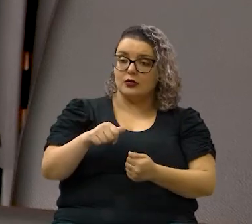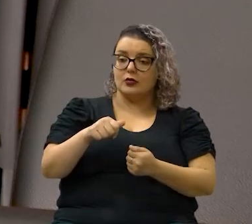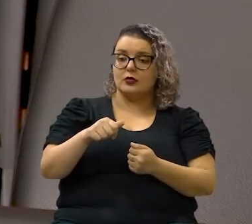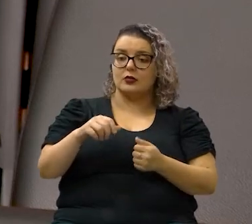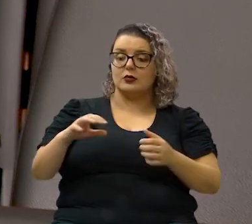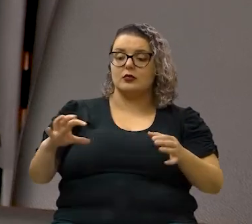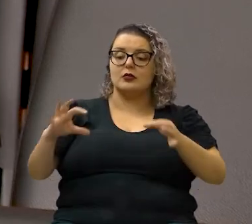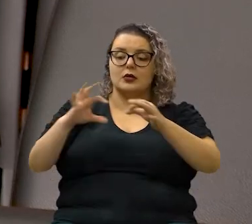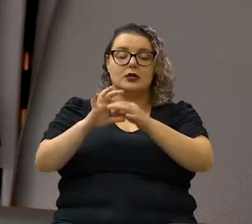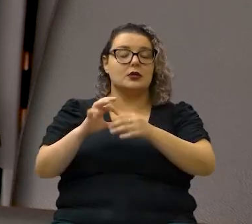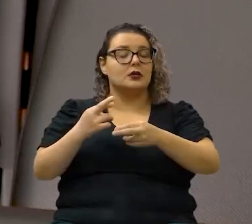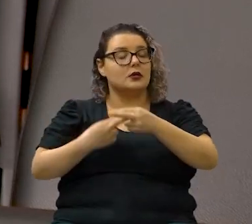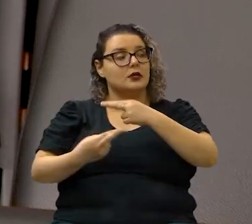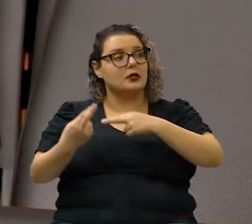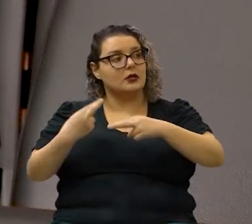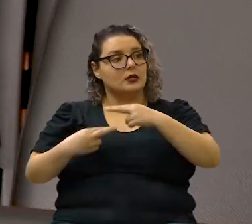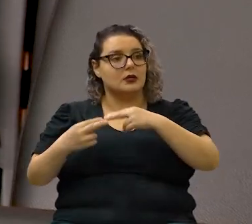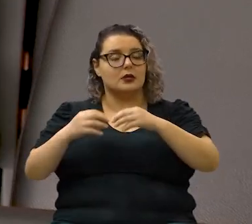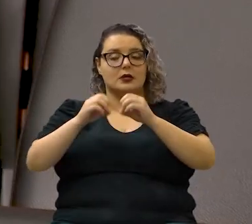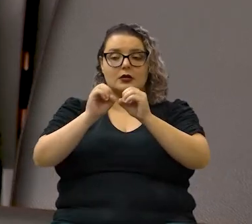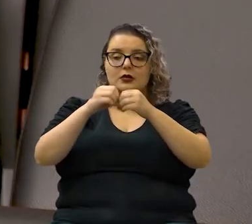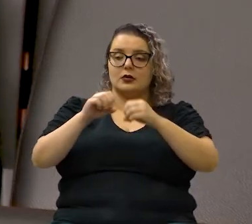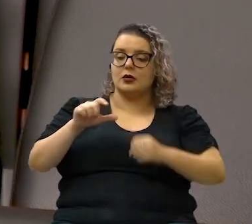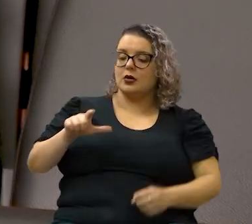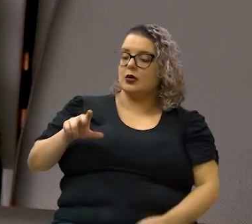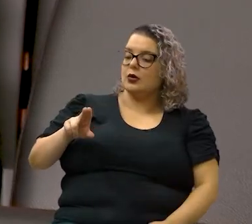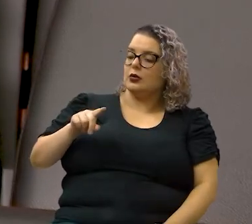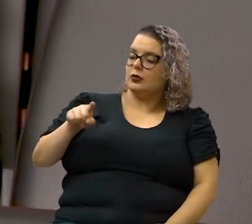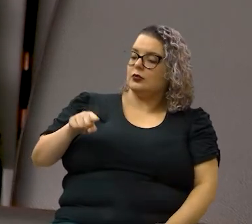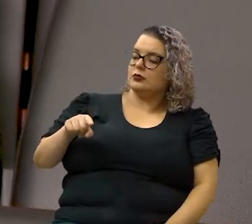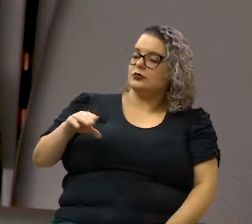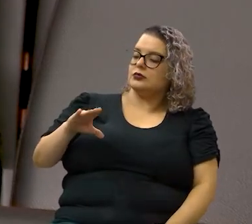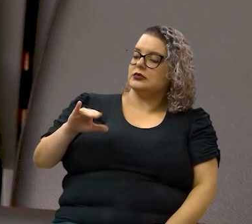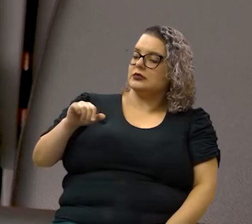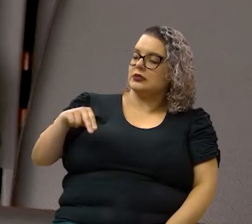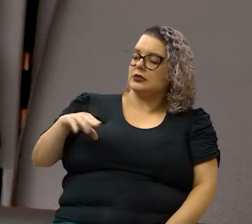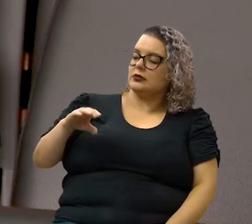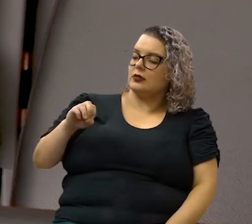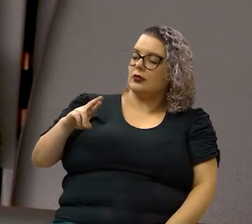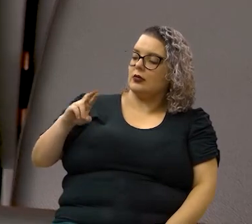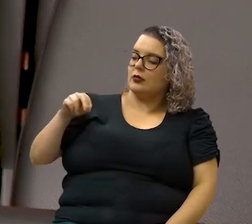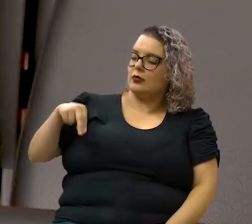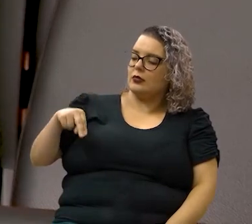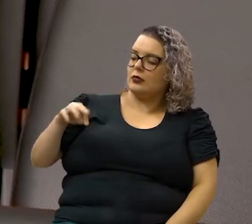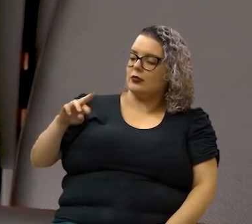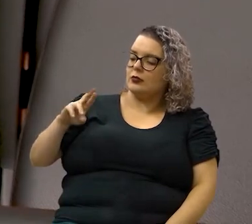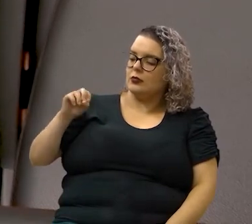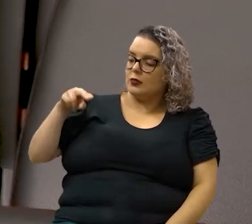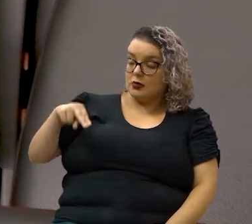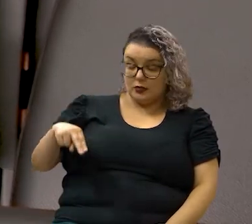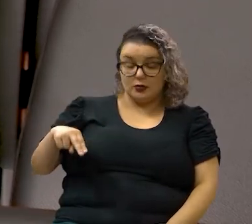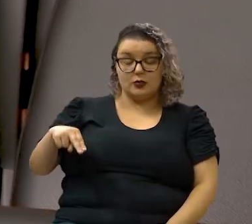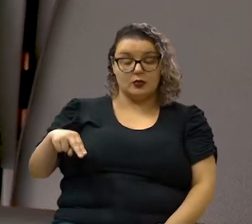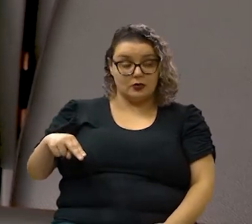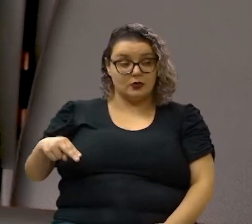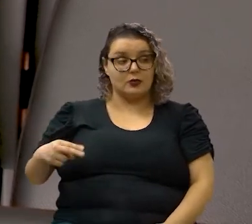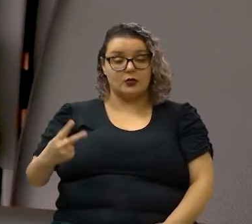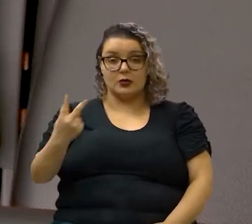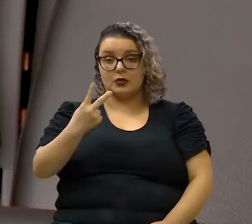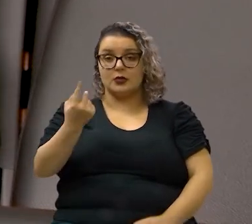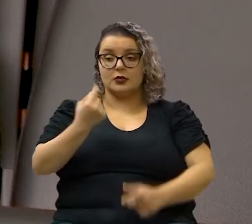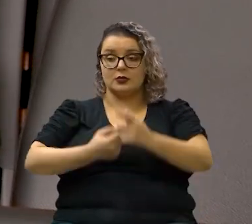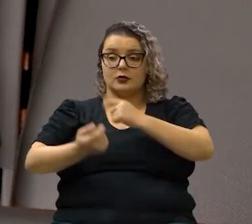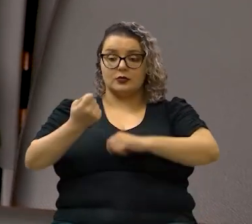ele vai ser vinculado ao laboratório Lusincronton, permitindo, portanto, que esses dois